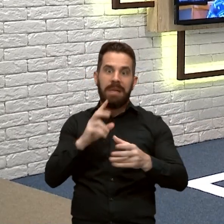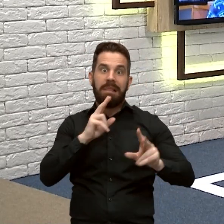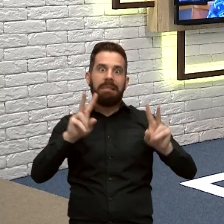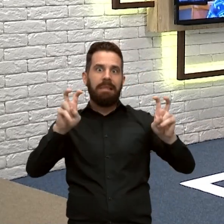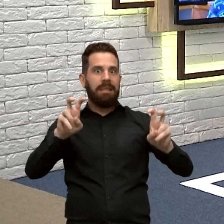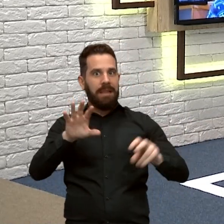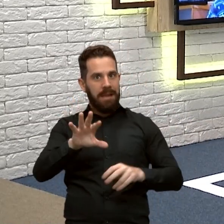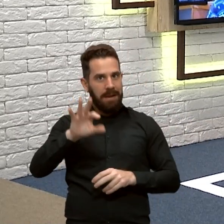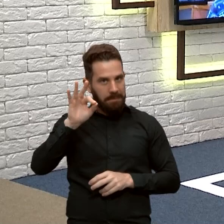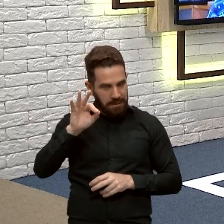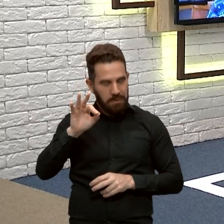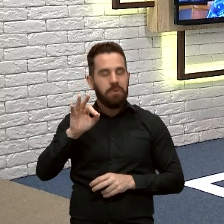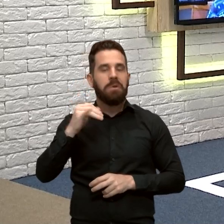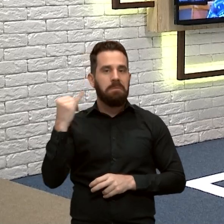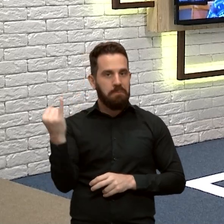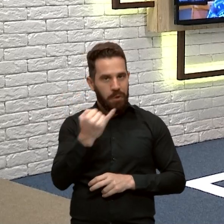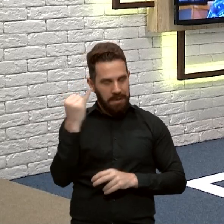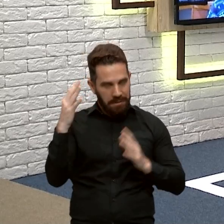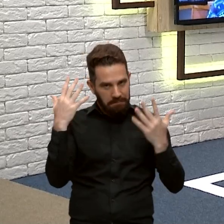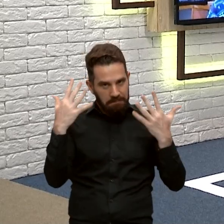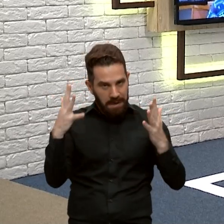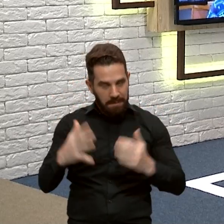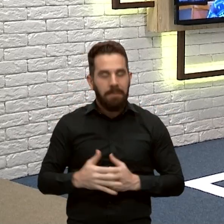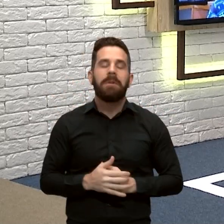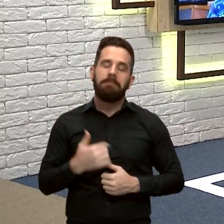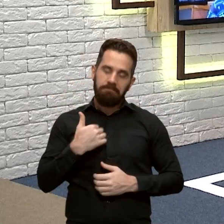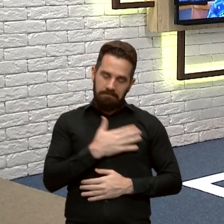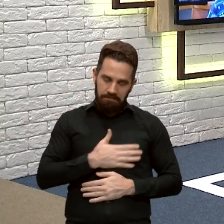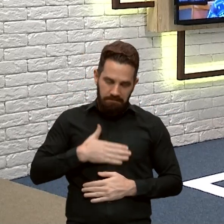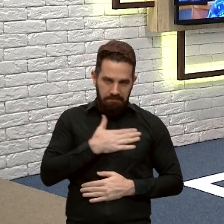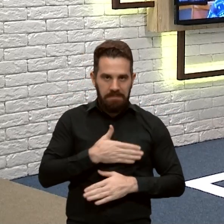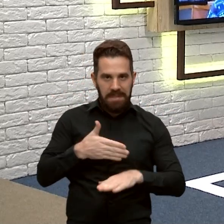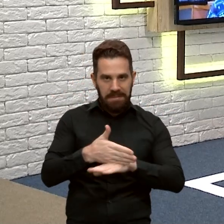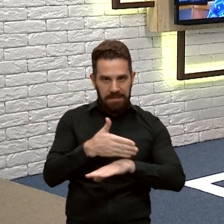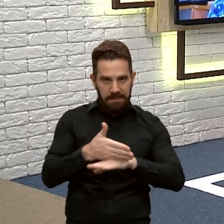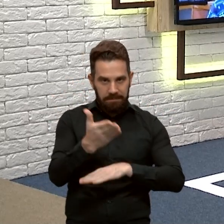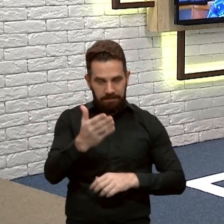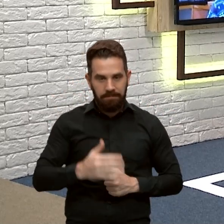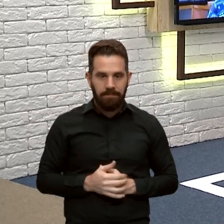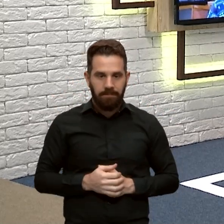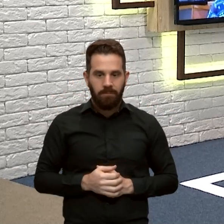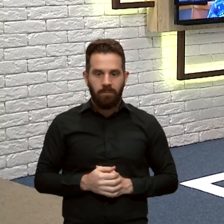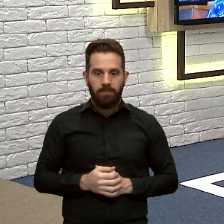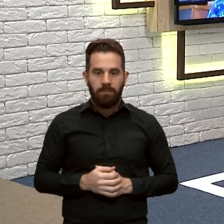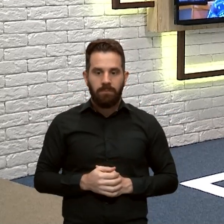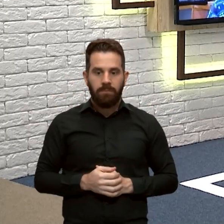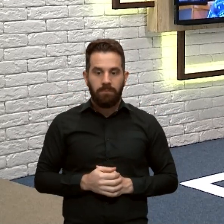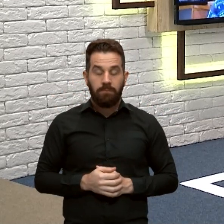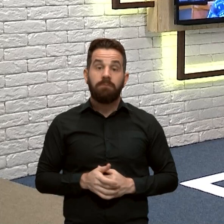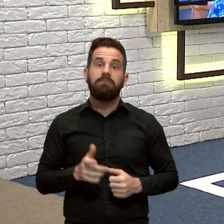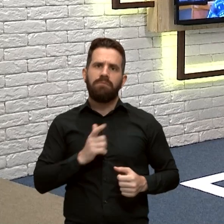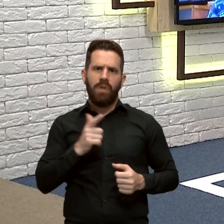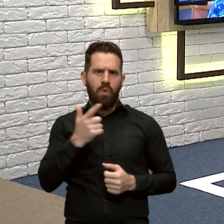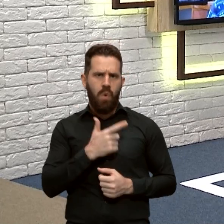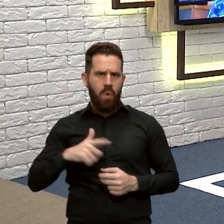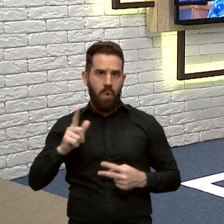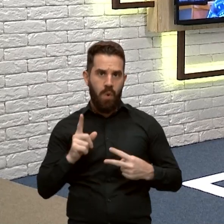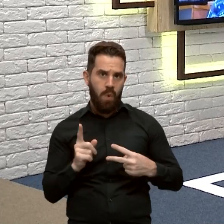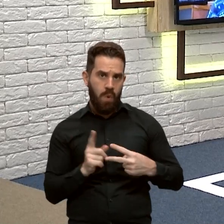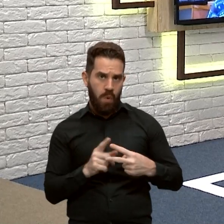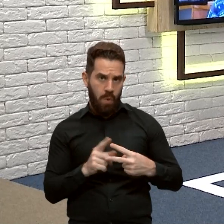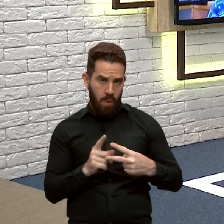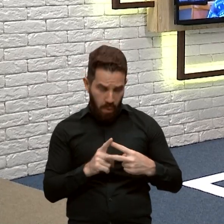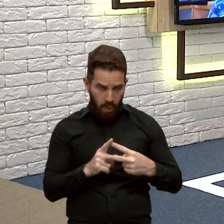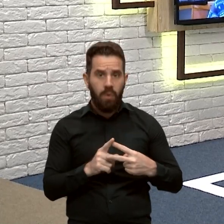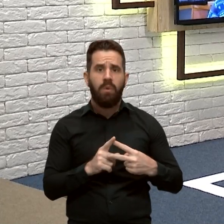tema. Bom, professora, é um prazer enorme estar aqui. Enquanto a gente aguarda o nosso outro entrevistado, vou conversando um pouquinho aqui